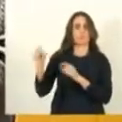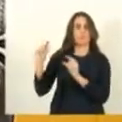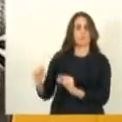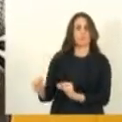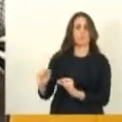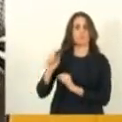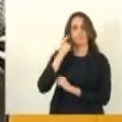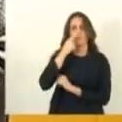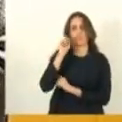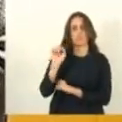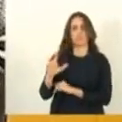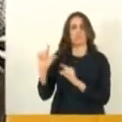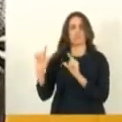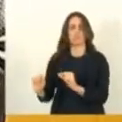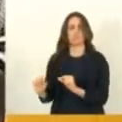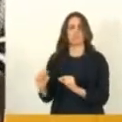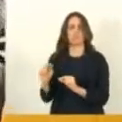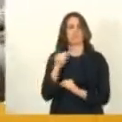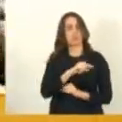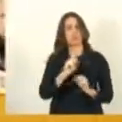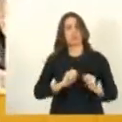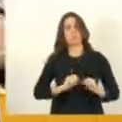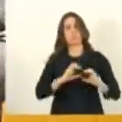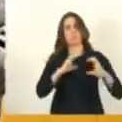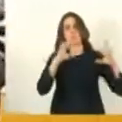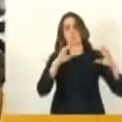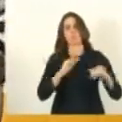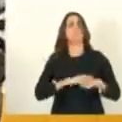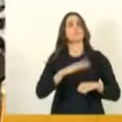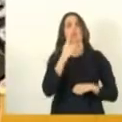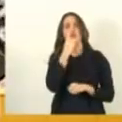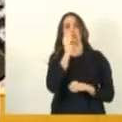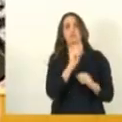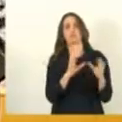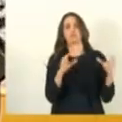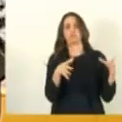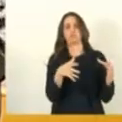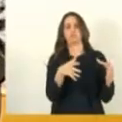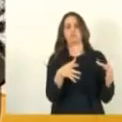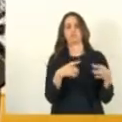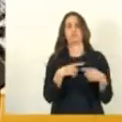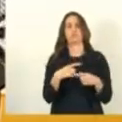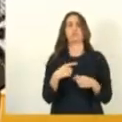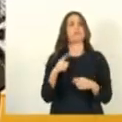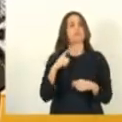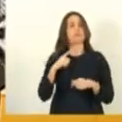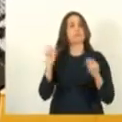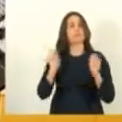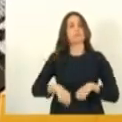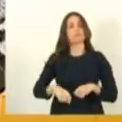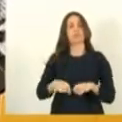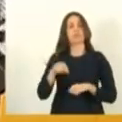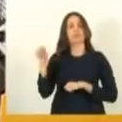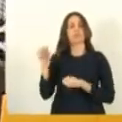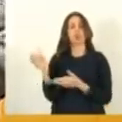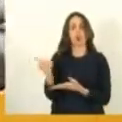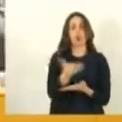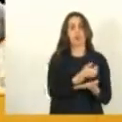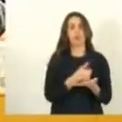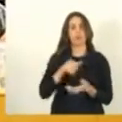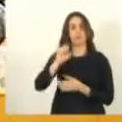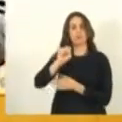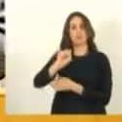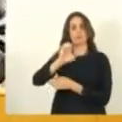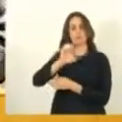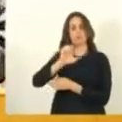interior, possam ter a obrigatoriedade de coleta seletiva com